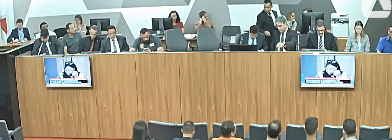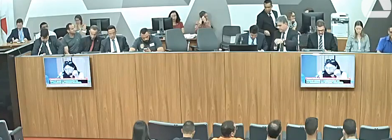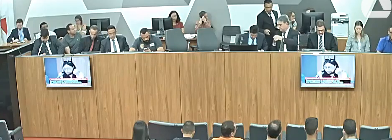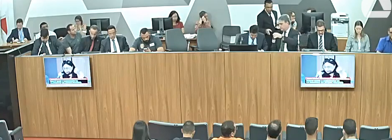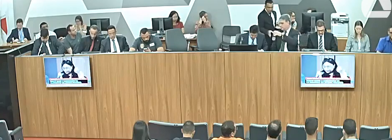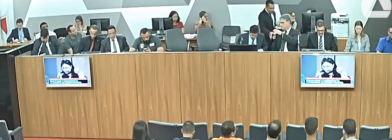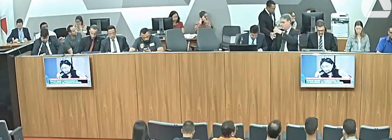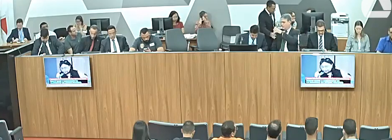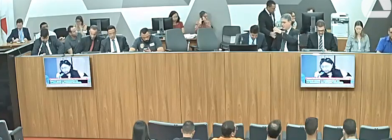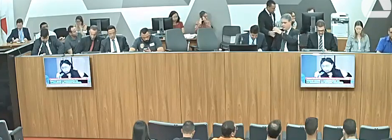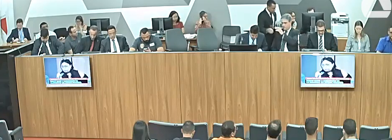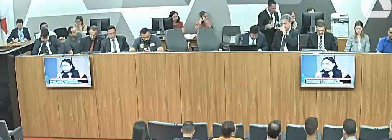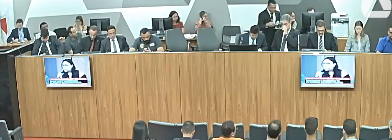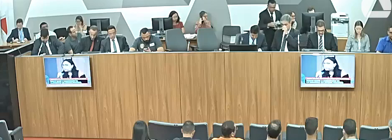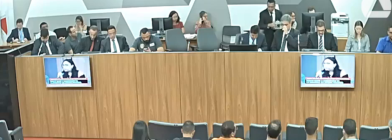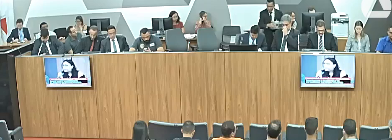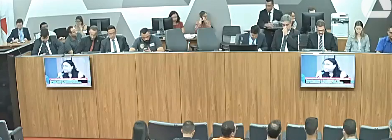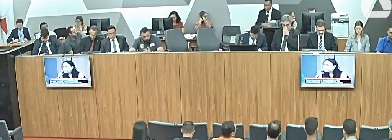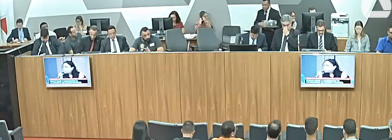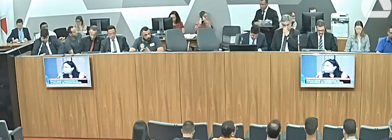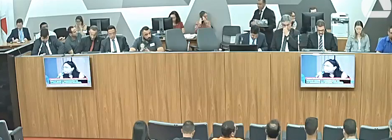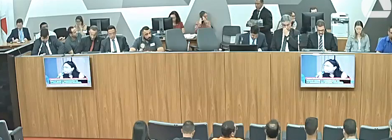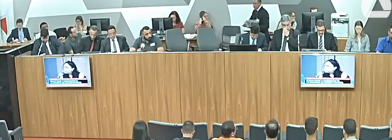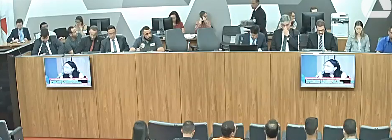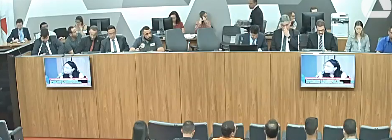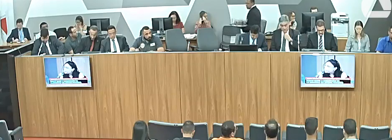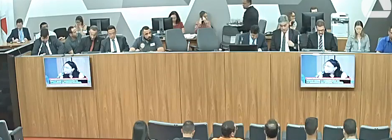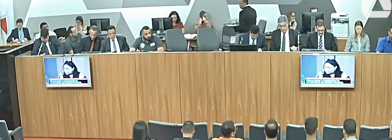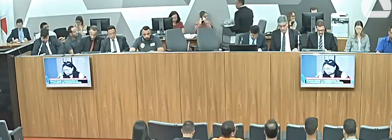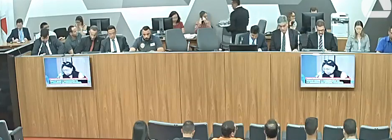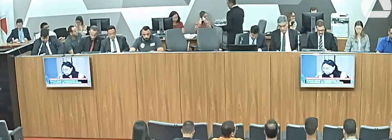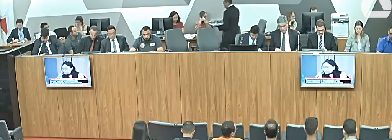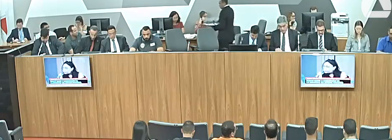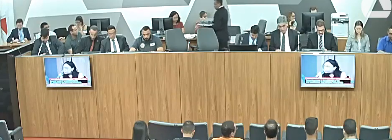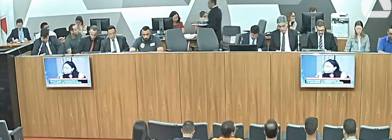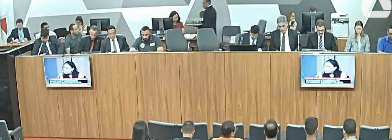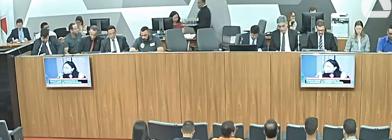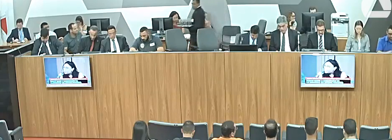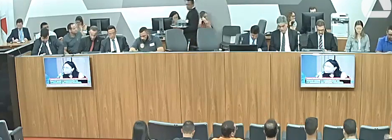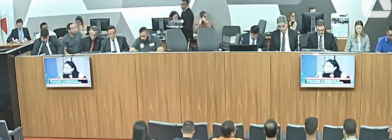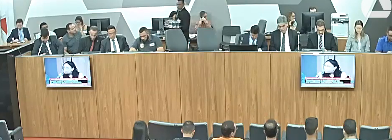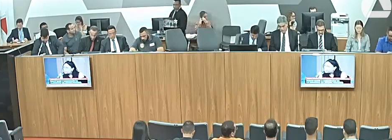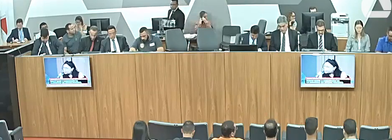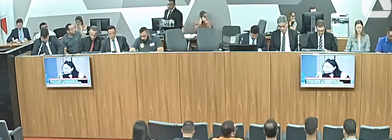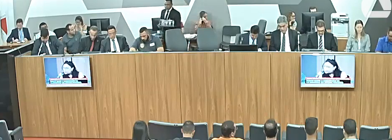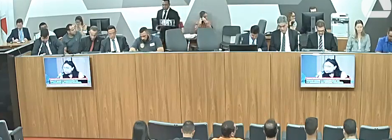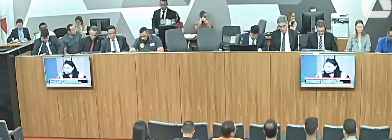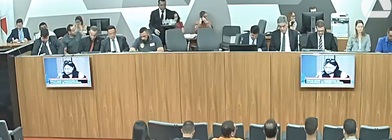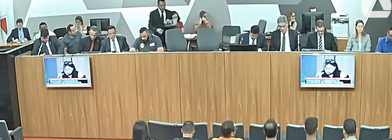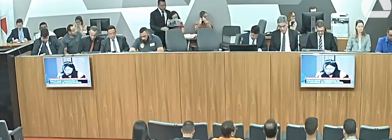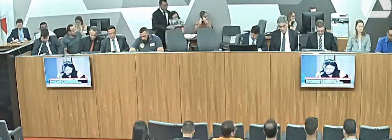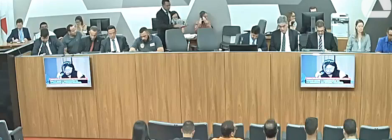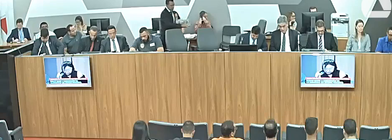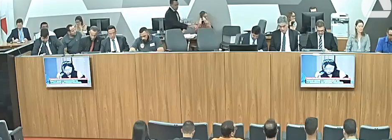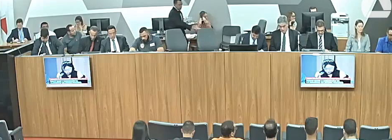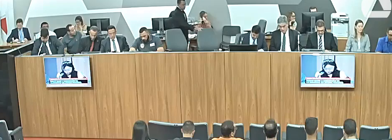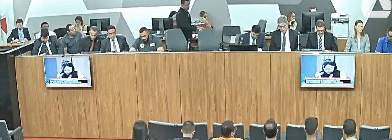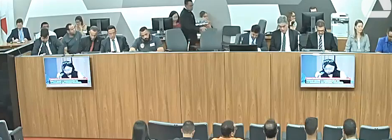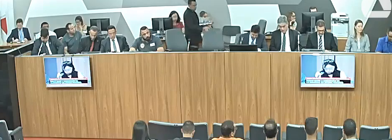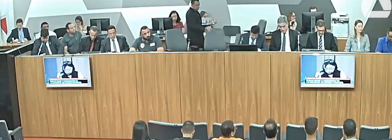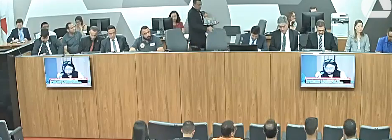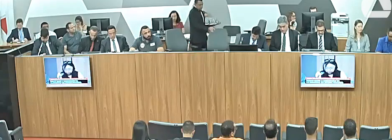para a mesa composta uma vez que nós vimos nós já vínhamos debatendo esse tema desde 2013